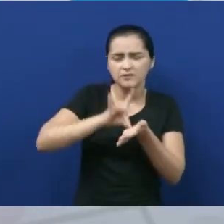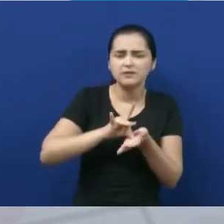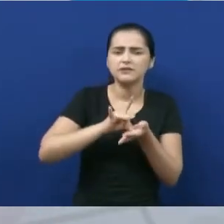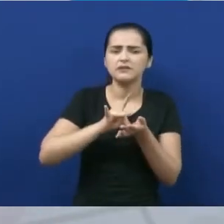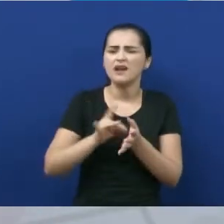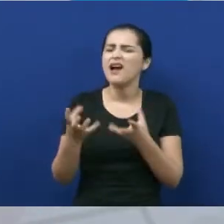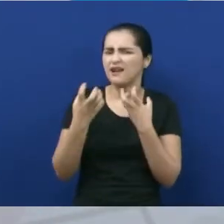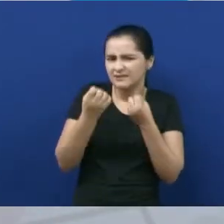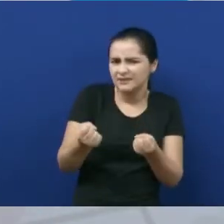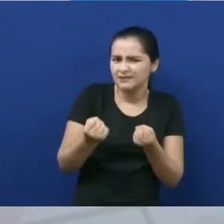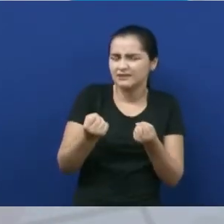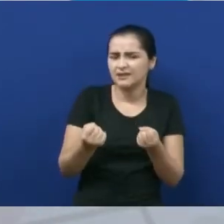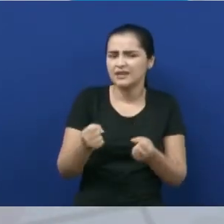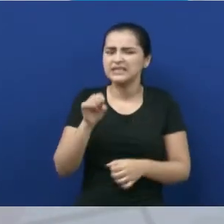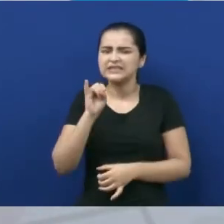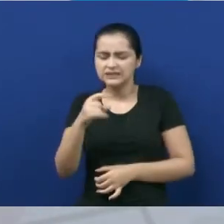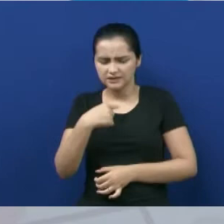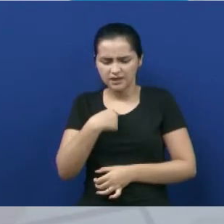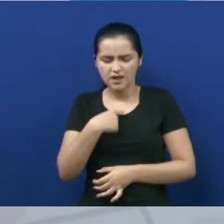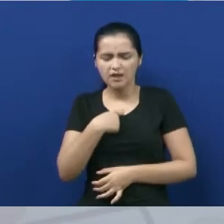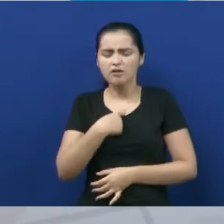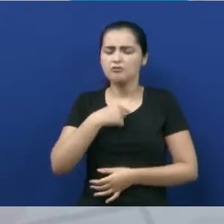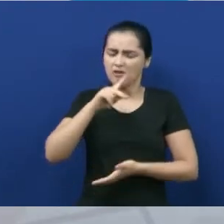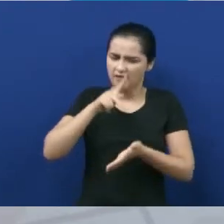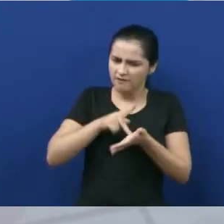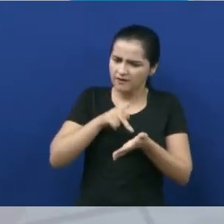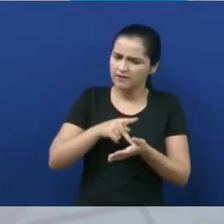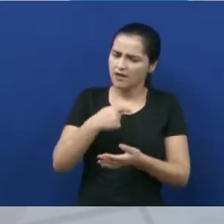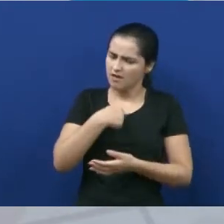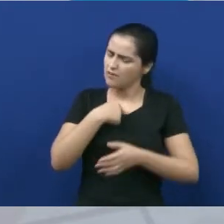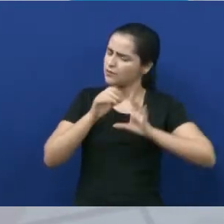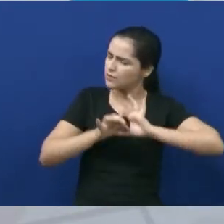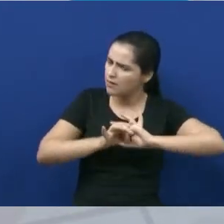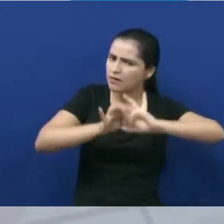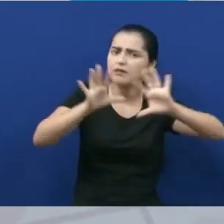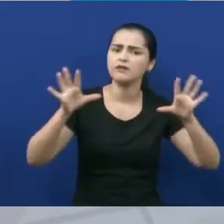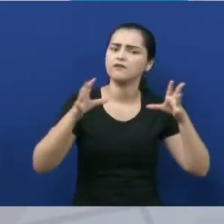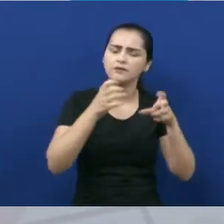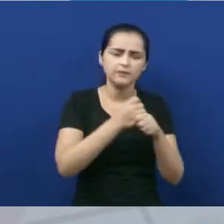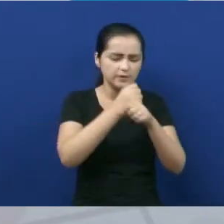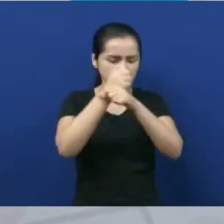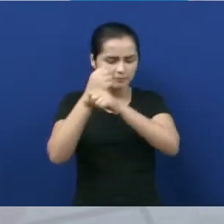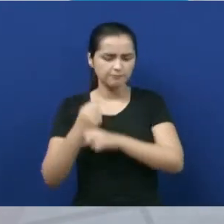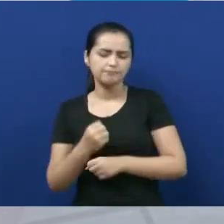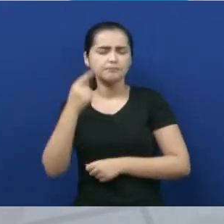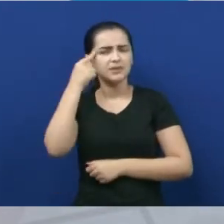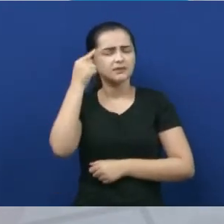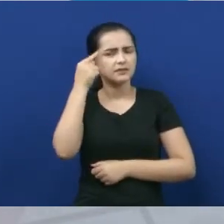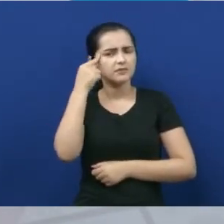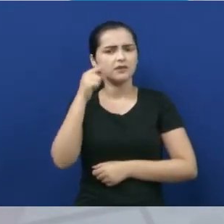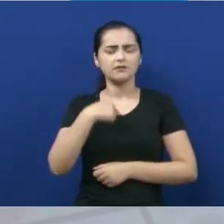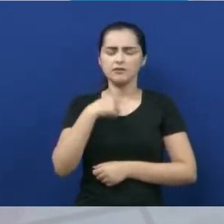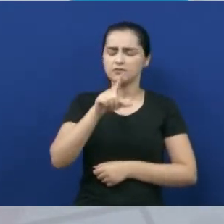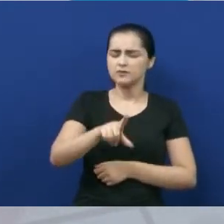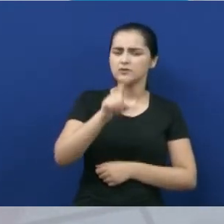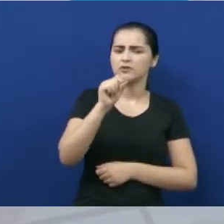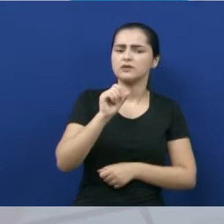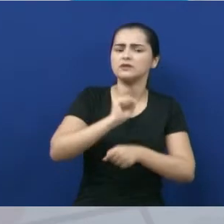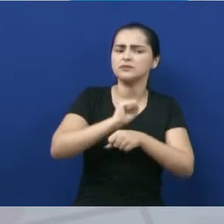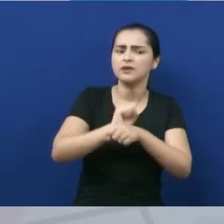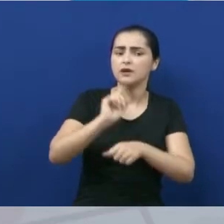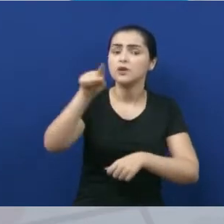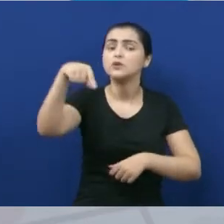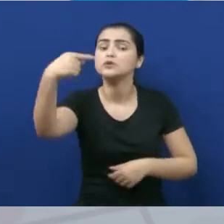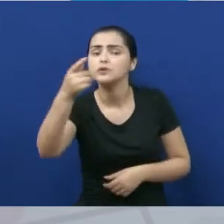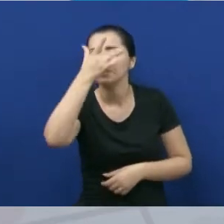conta segundo Sartre se eu me construo se eu sou livre eu não tenho que esperar o que os outros vão falar o